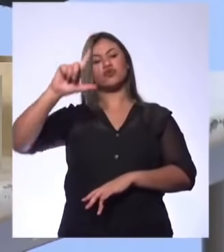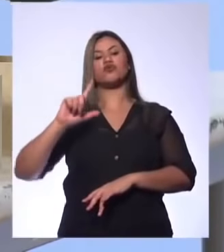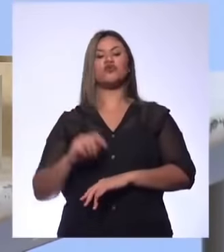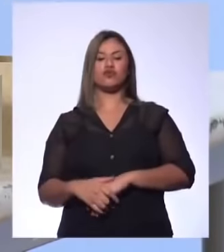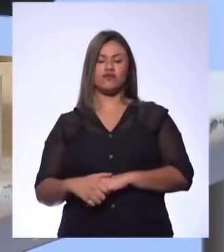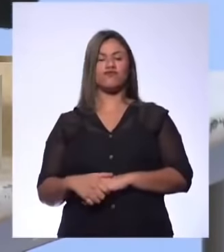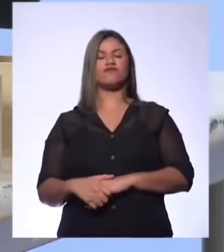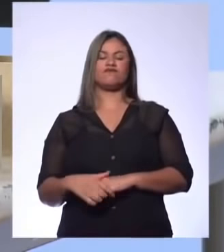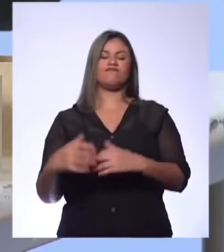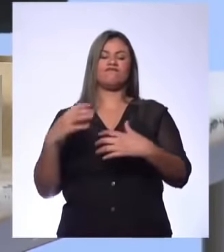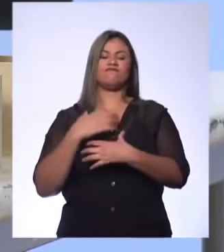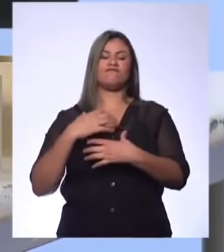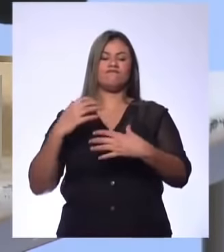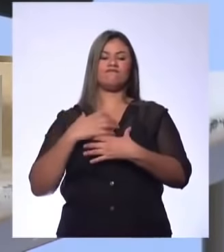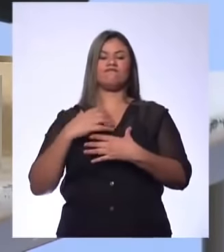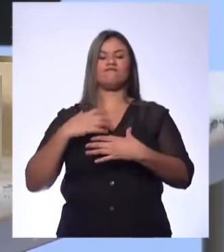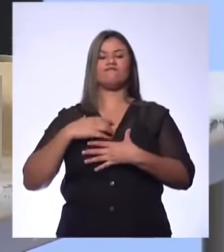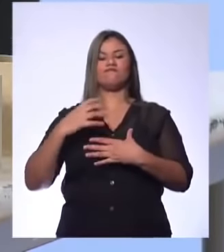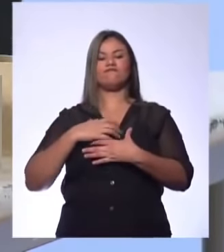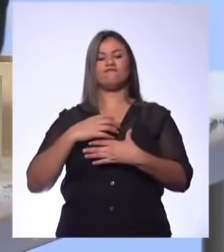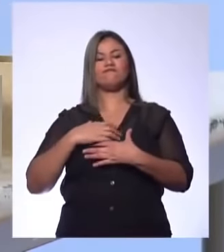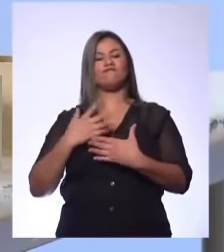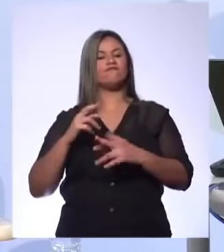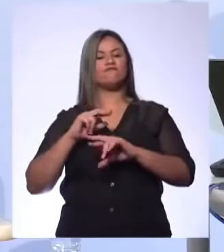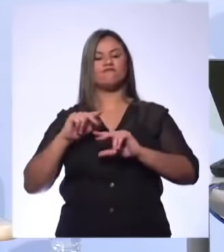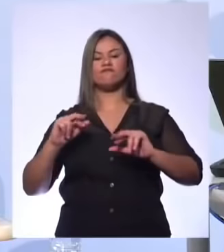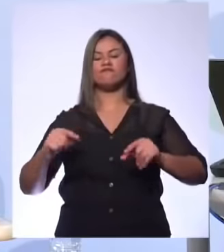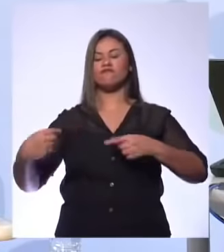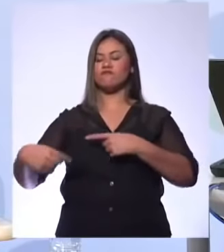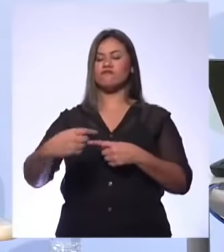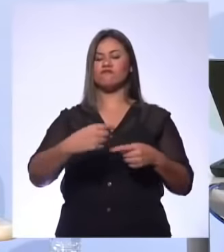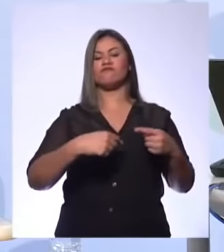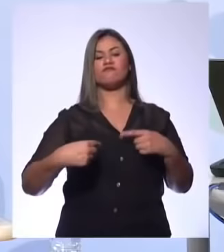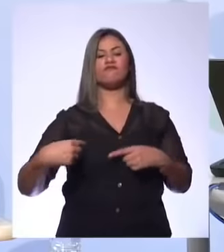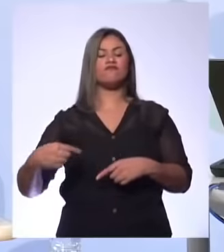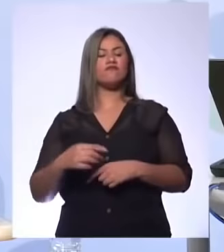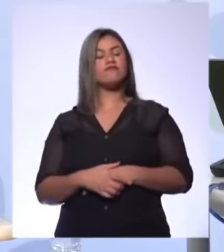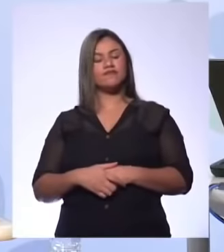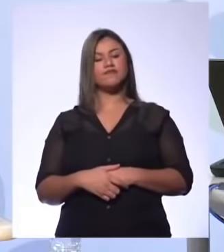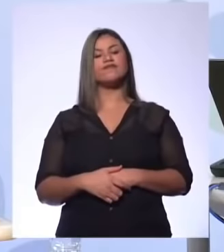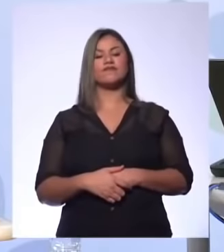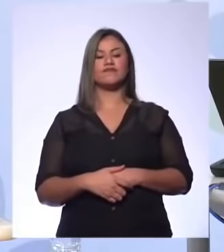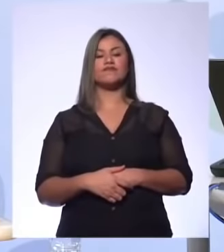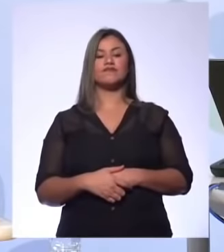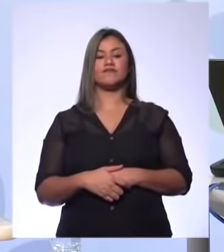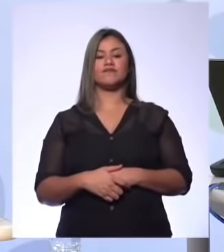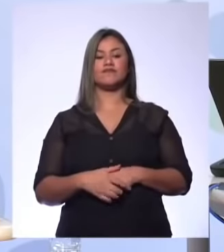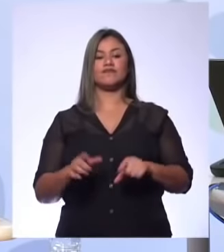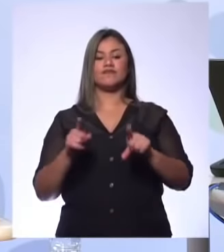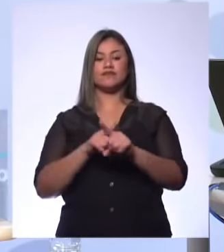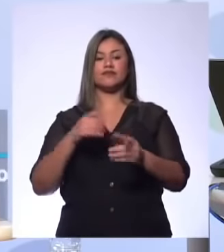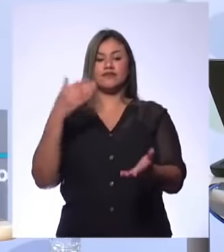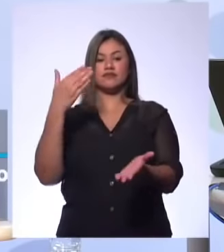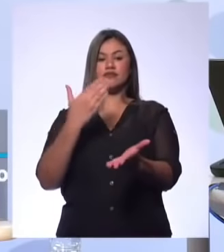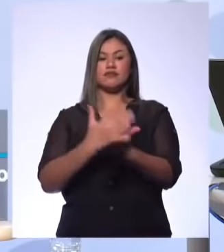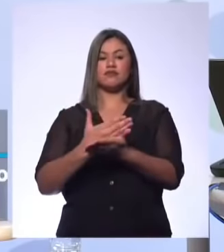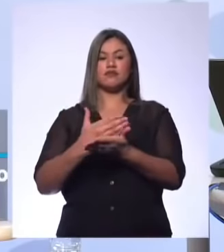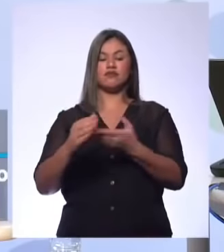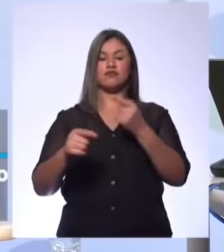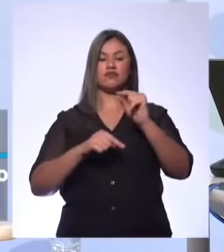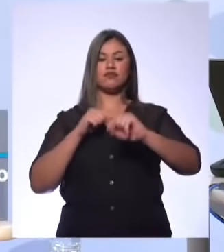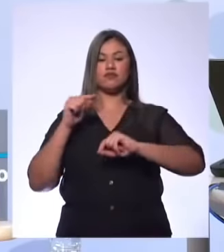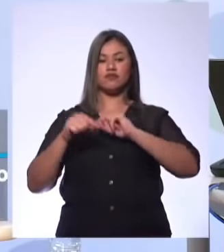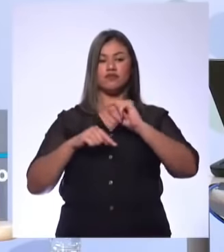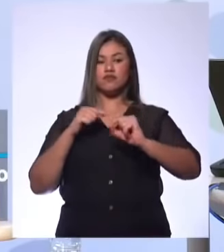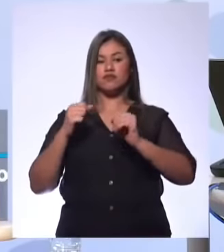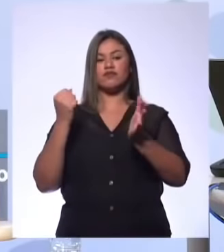sua forma de pensar, as suas formas políticas. Inclusive, aqui nós teremos o começo daquele contrato